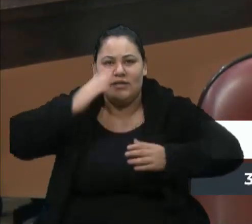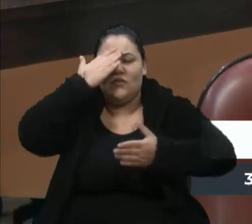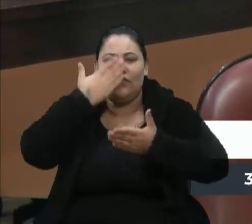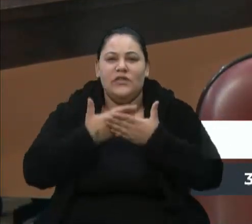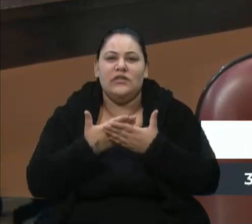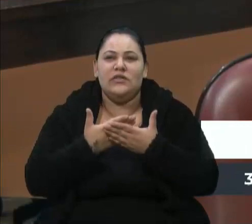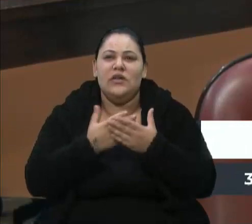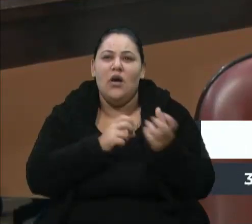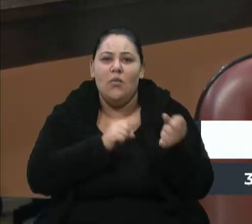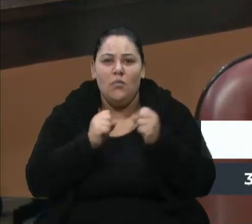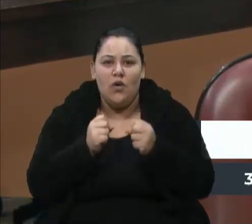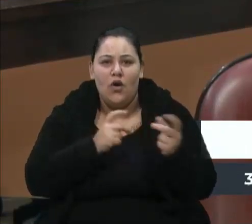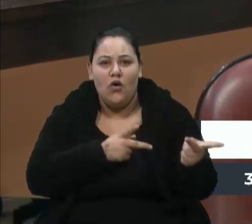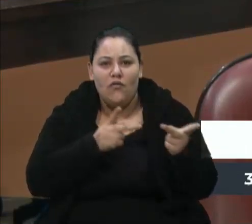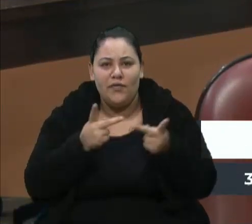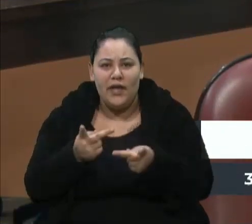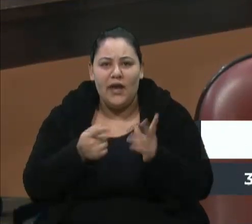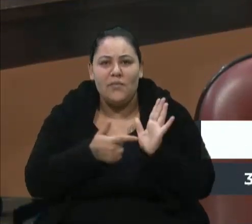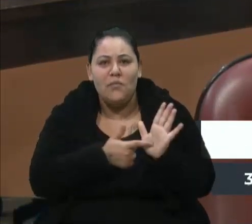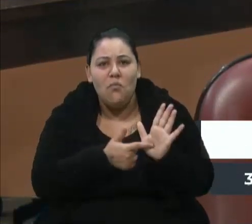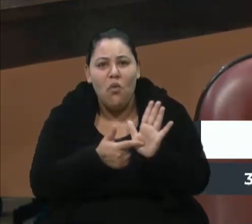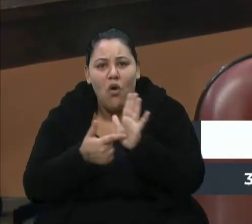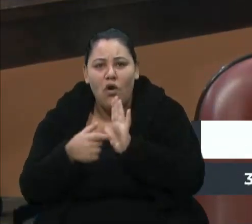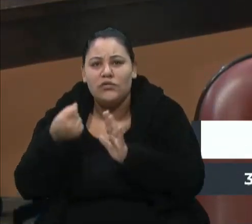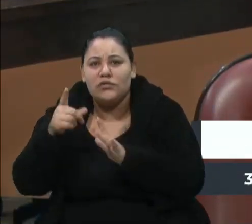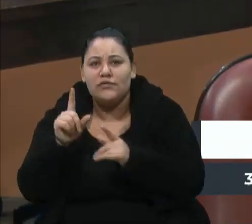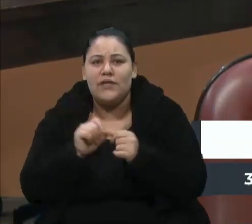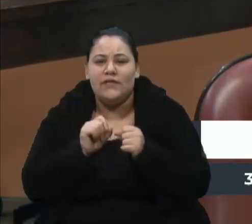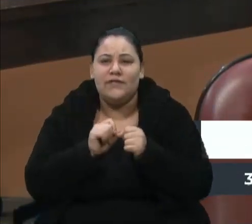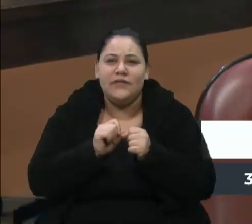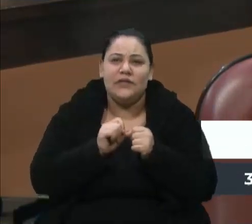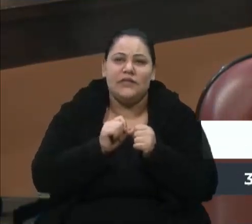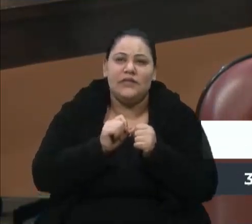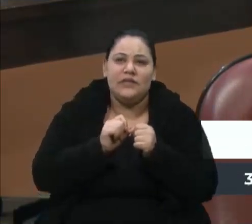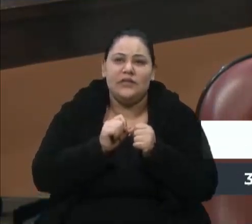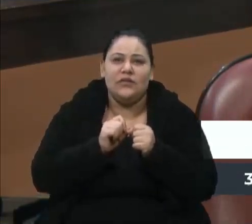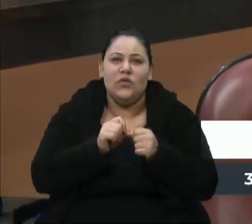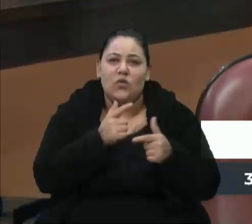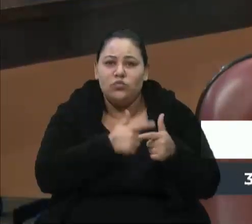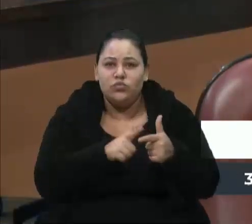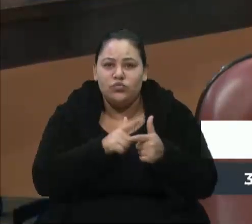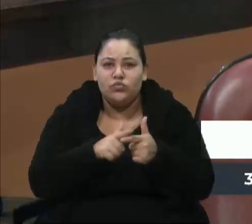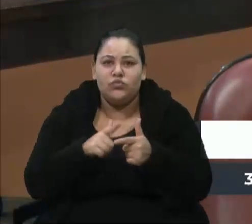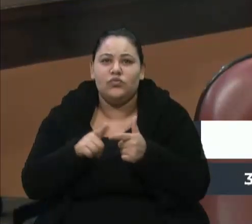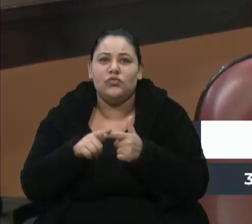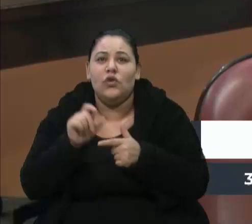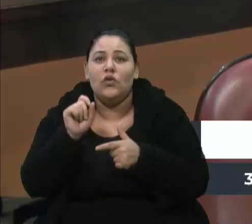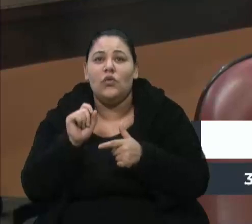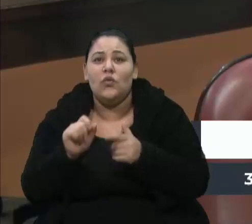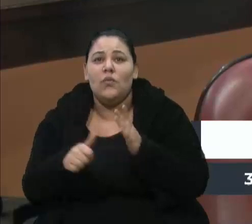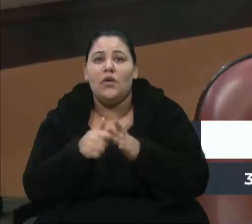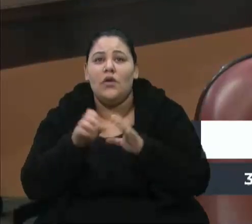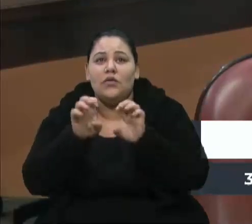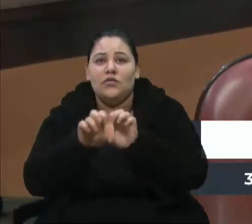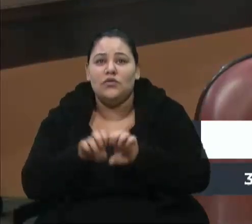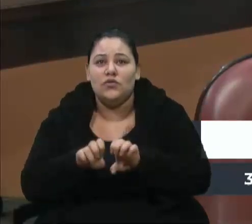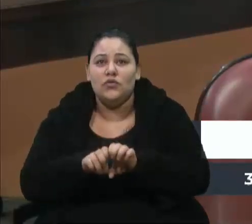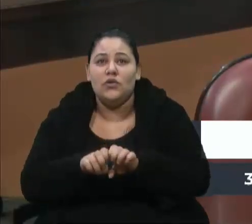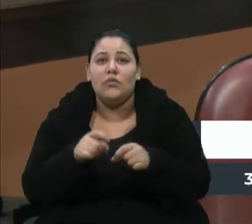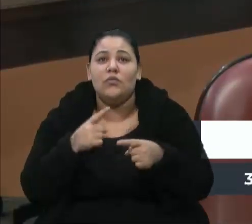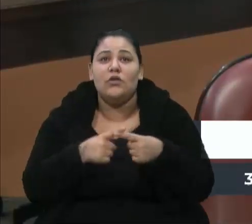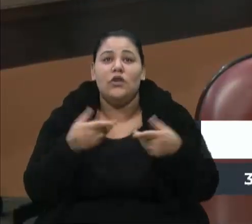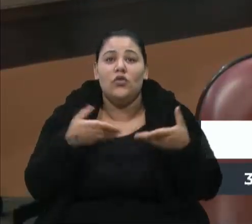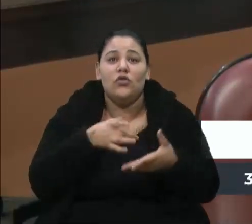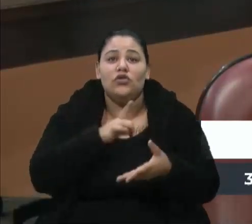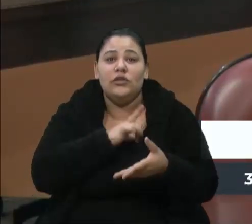ela nos mostre o que vai ser feito com esse financiamento, o que vai estruturar, porque hoje